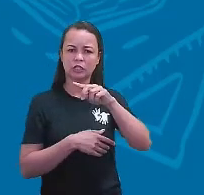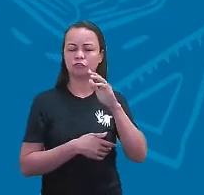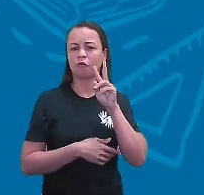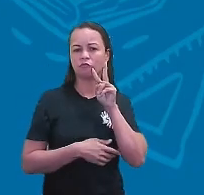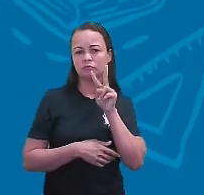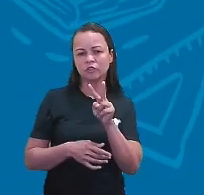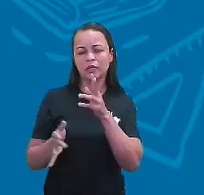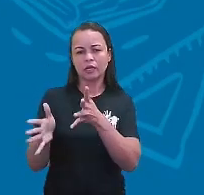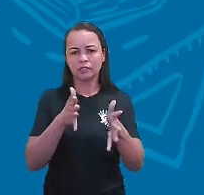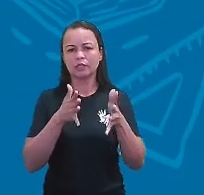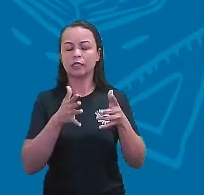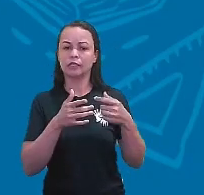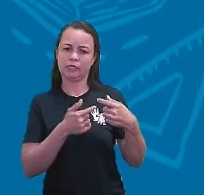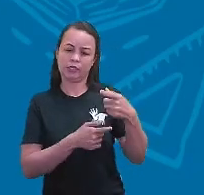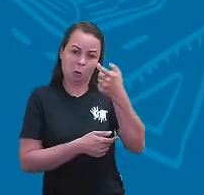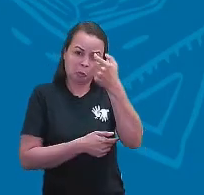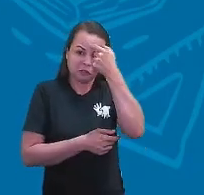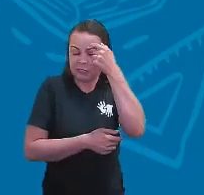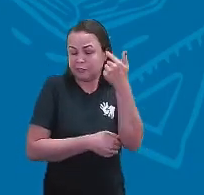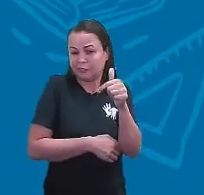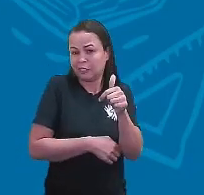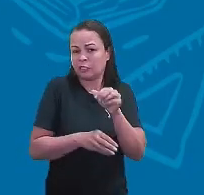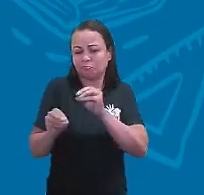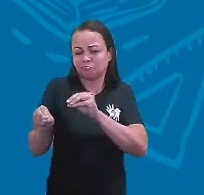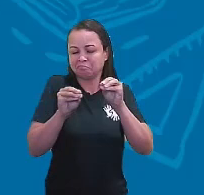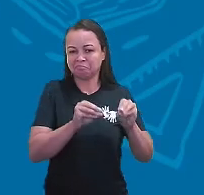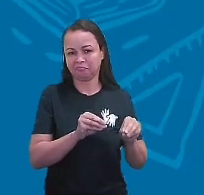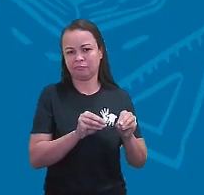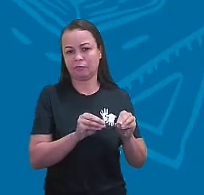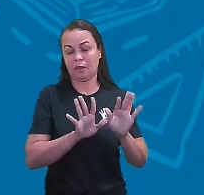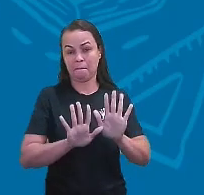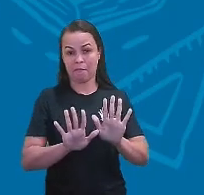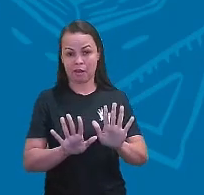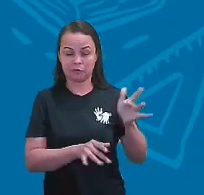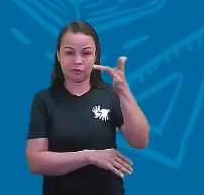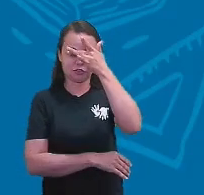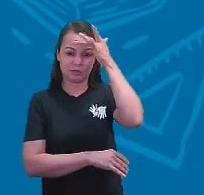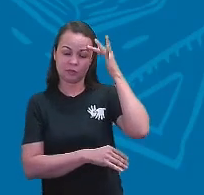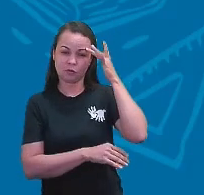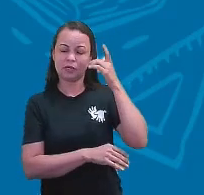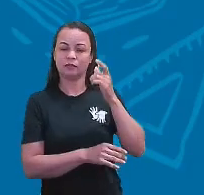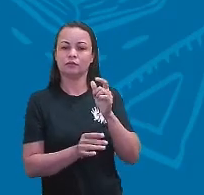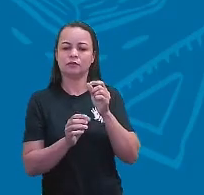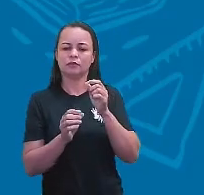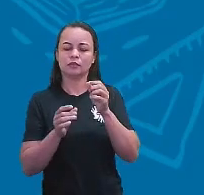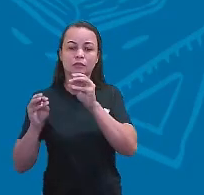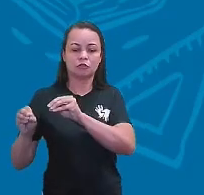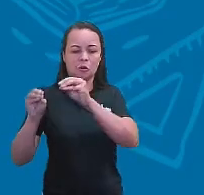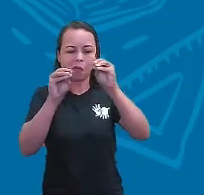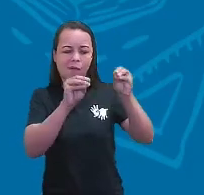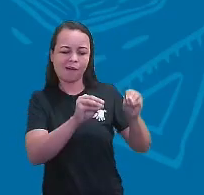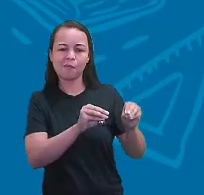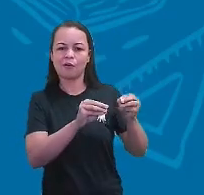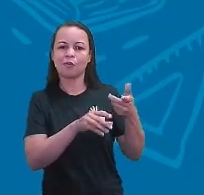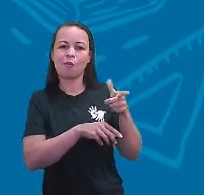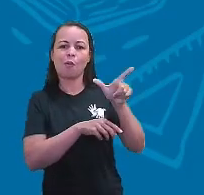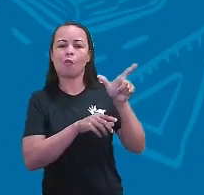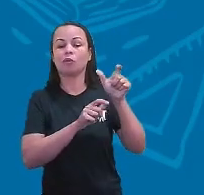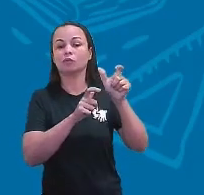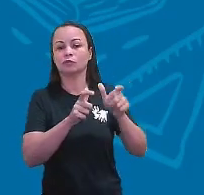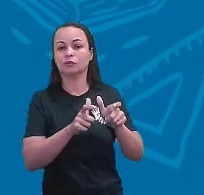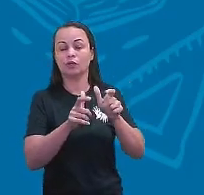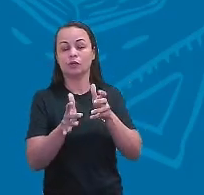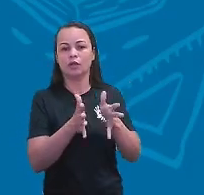movimentos, mas a gente ainda não tem a consciência. Mas, geralmente, quando as pessoas tendem a se deslocar de um lugar para o outro, eles estão buscando o